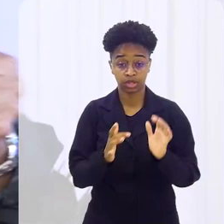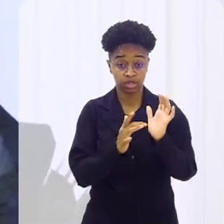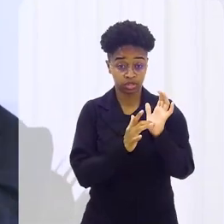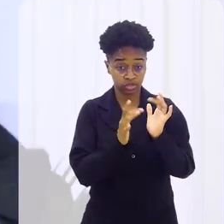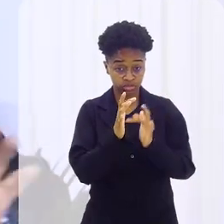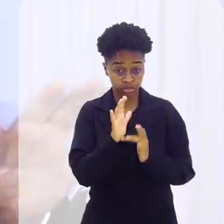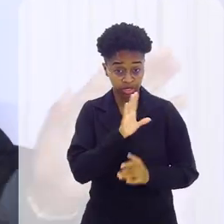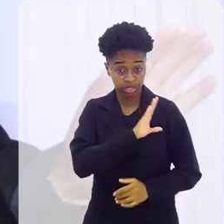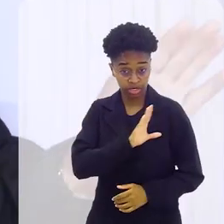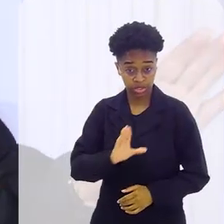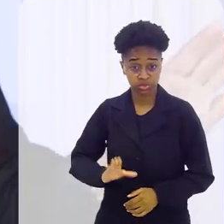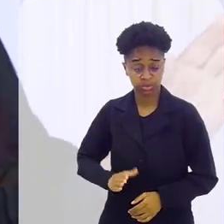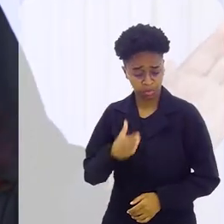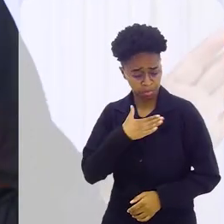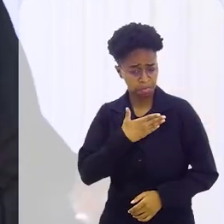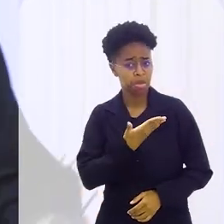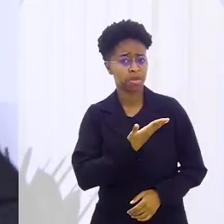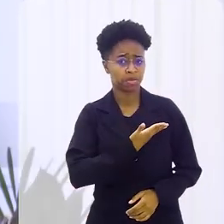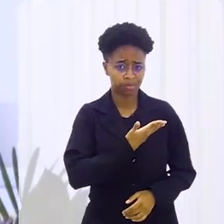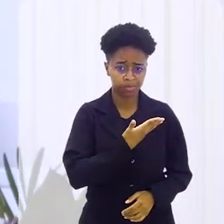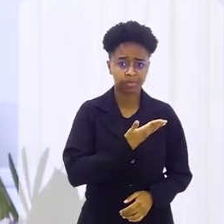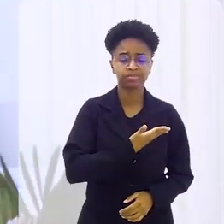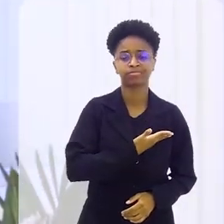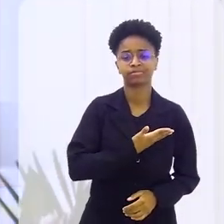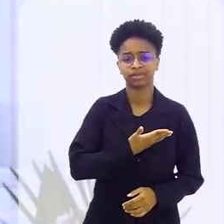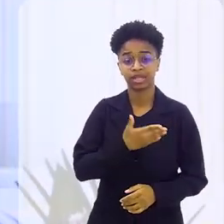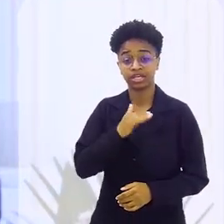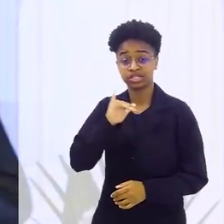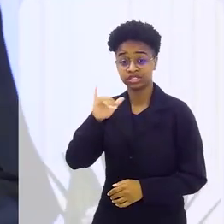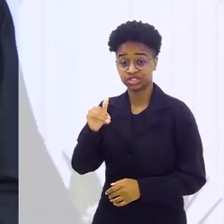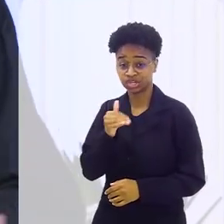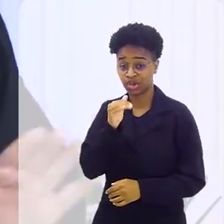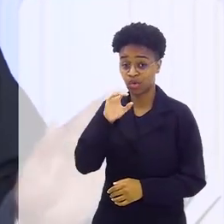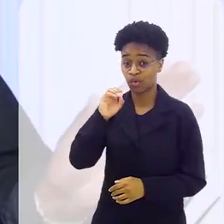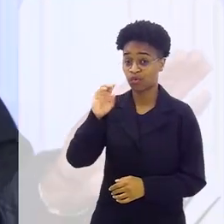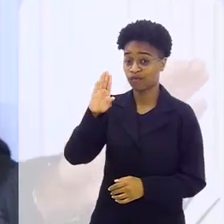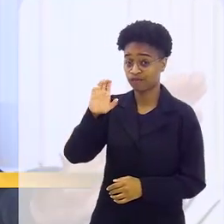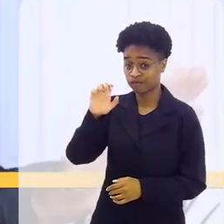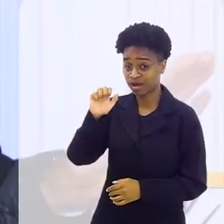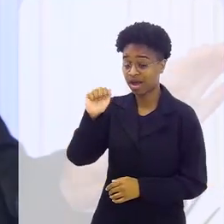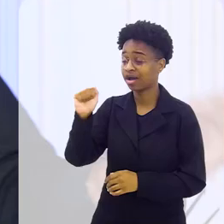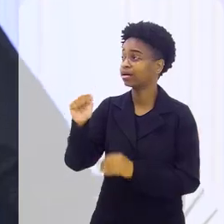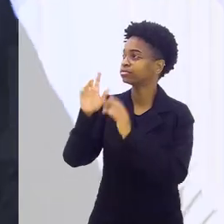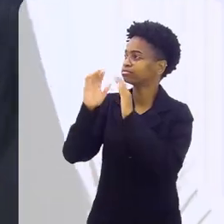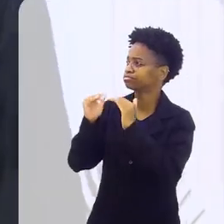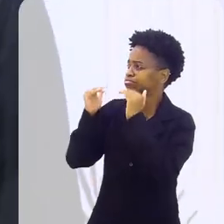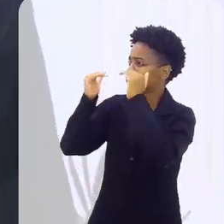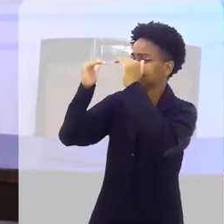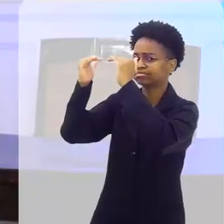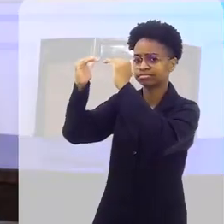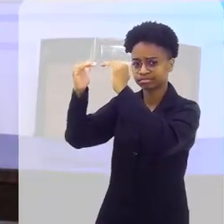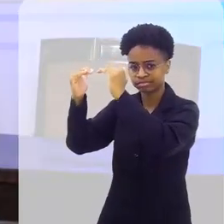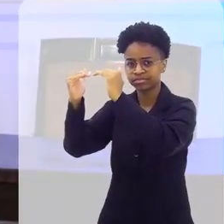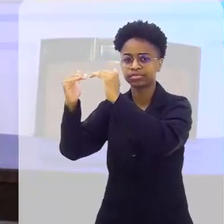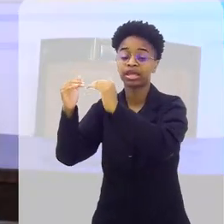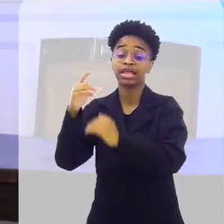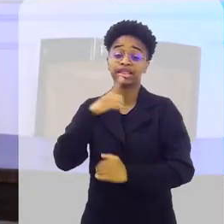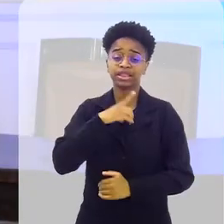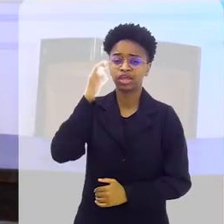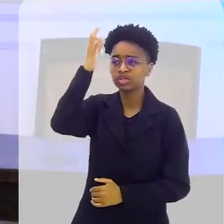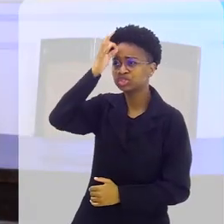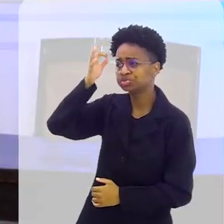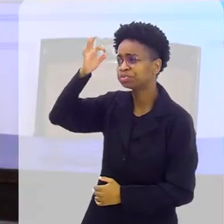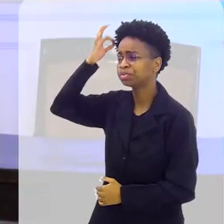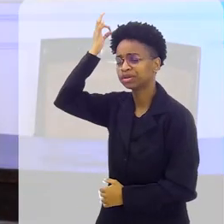Jesus Cristo é meu amigo, Jeová o soberano. Eu tenho